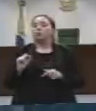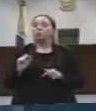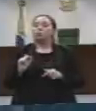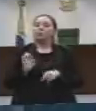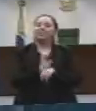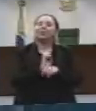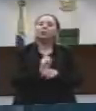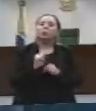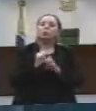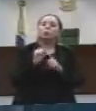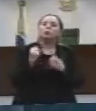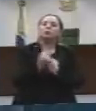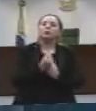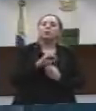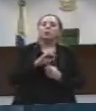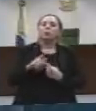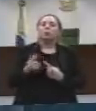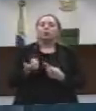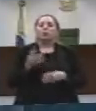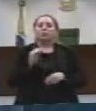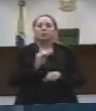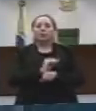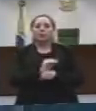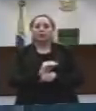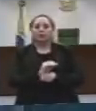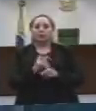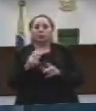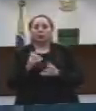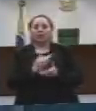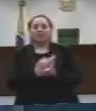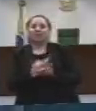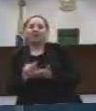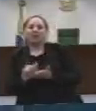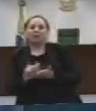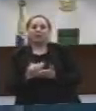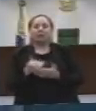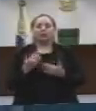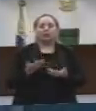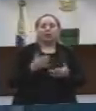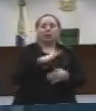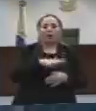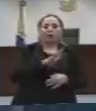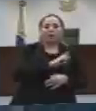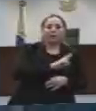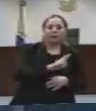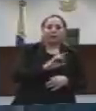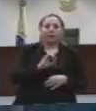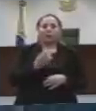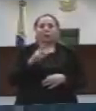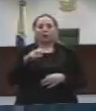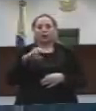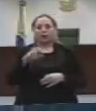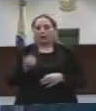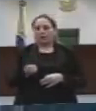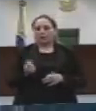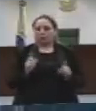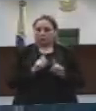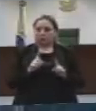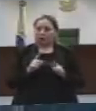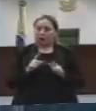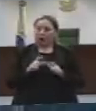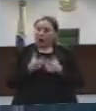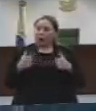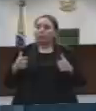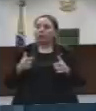ampla para acobertar a vertente de fé a vertente de expressão religiosa ou a vertente de crença ela é ampla para que o estado